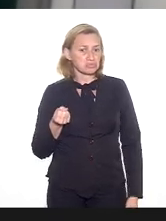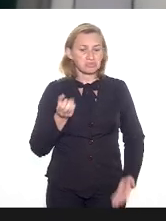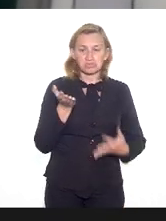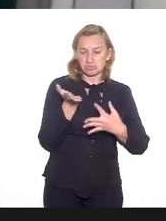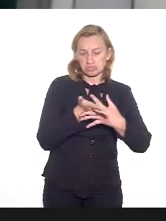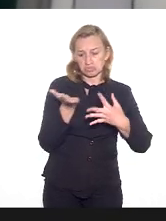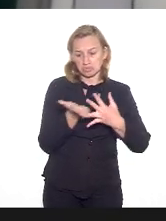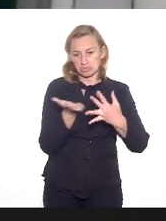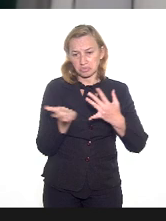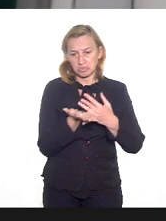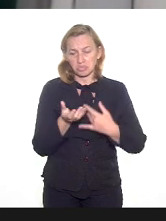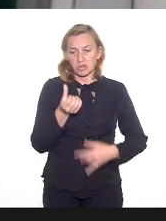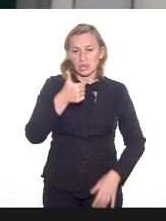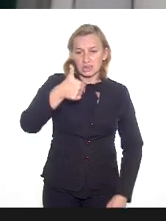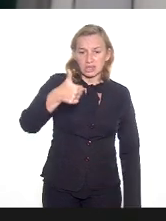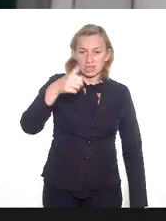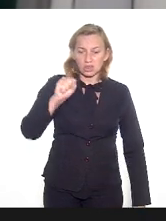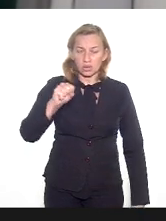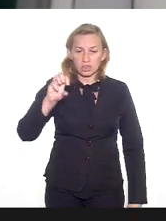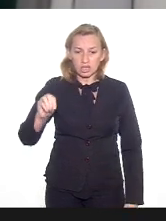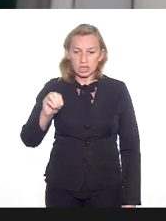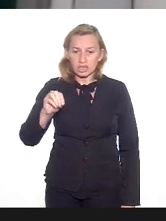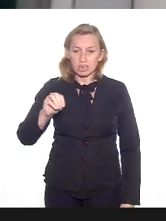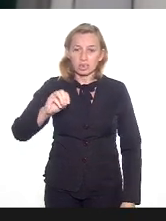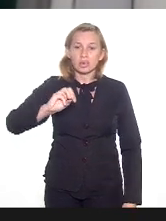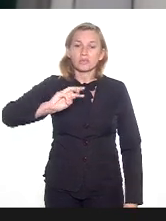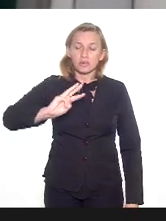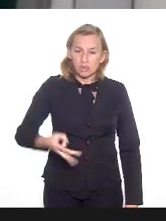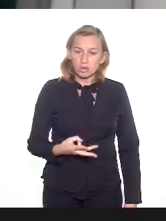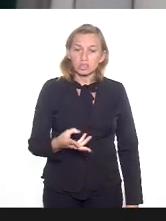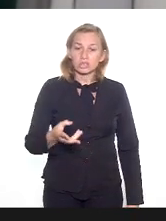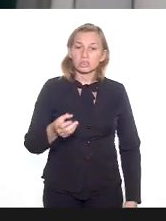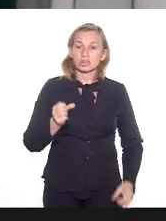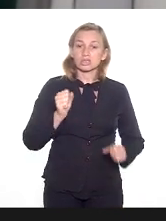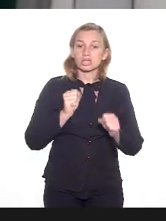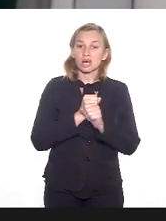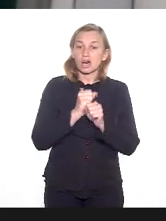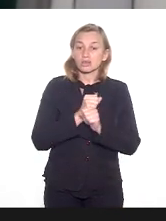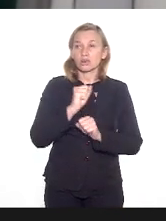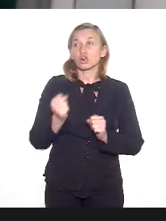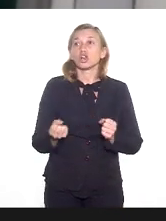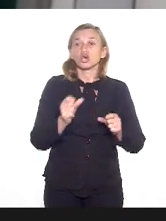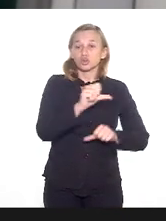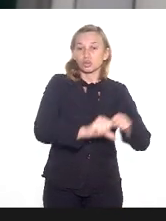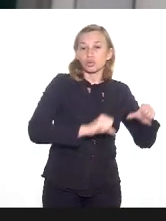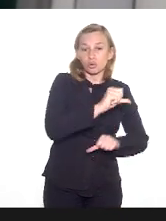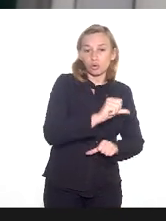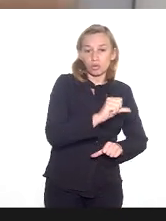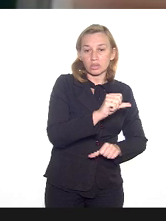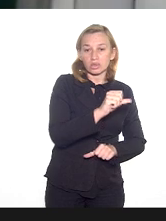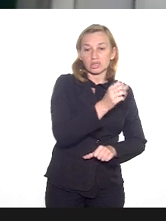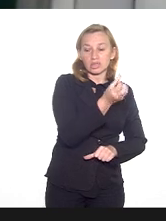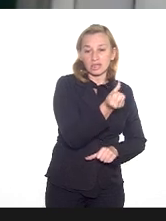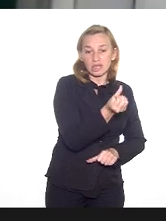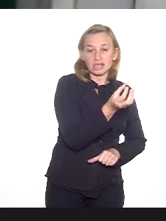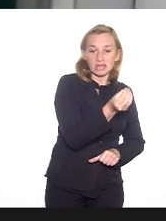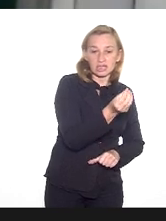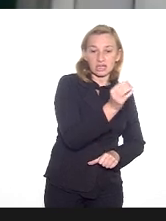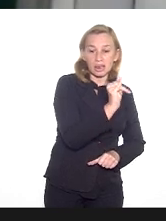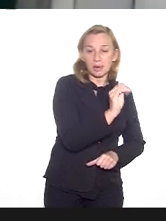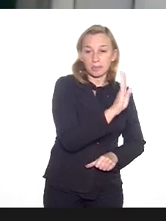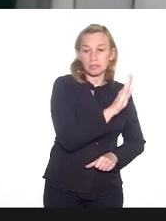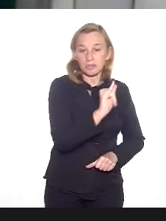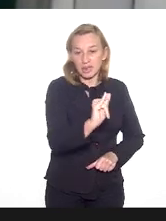parcelas de 180 milhões anuais ao longo de 17 anos, ou seja, trocou 60 bi por pouco mais de 3 bi em 17 anos,